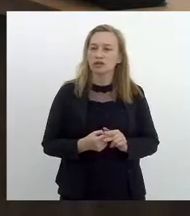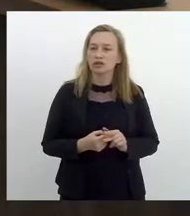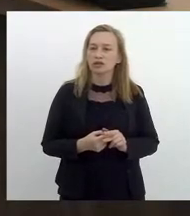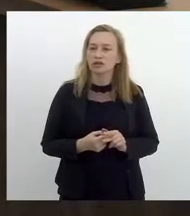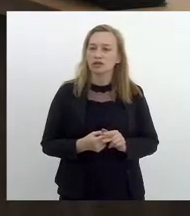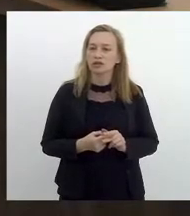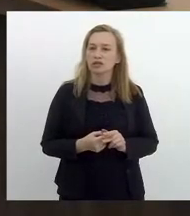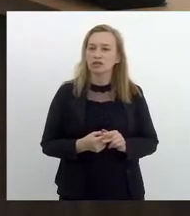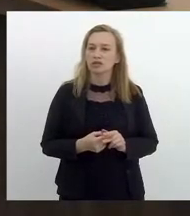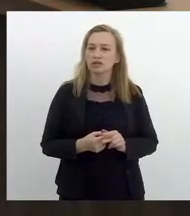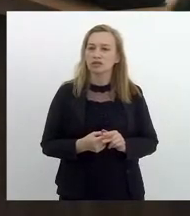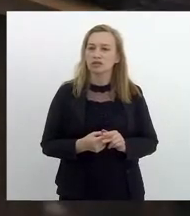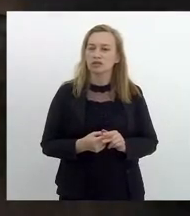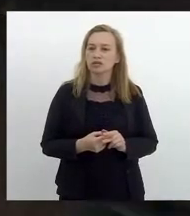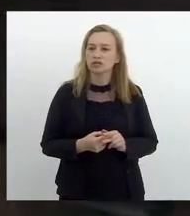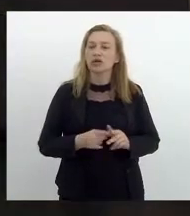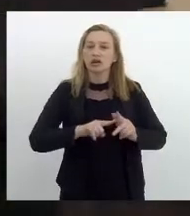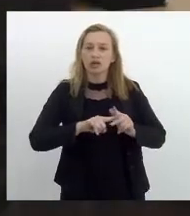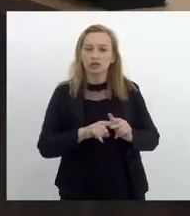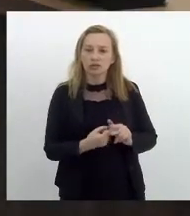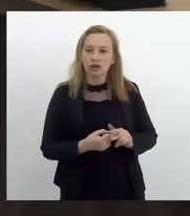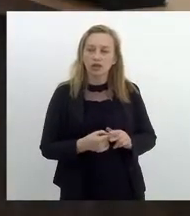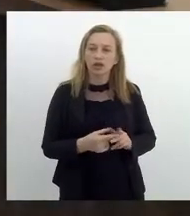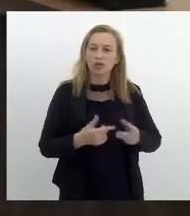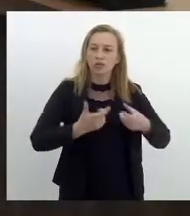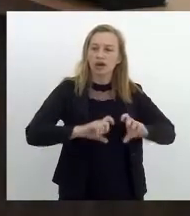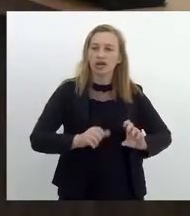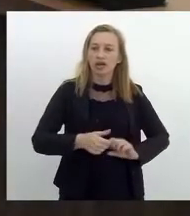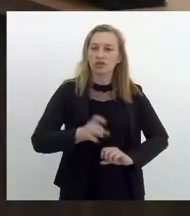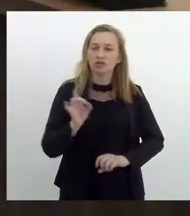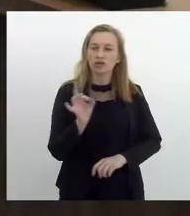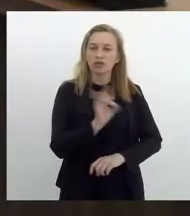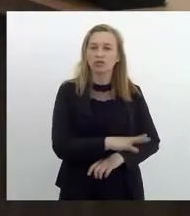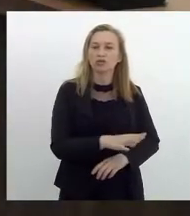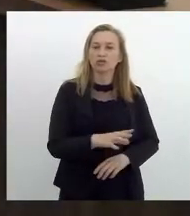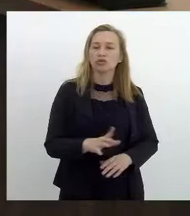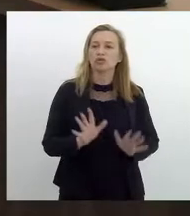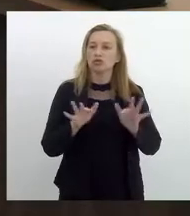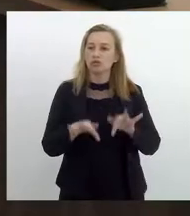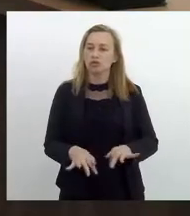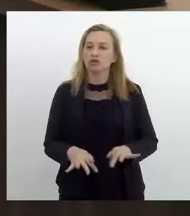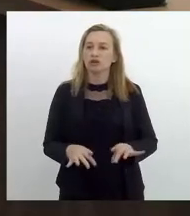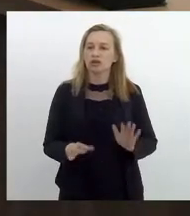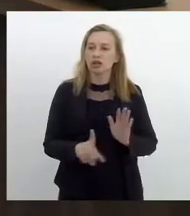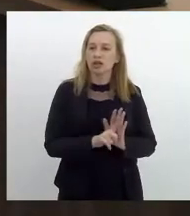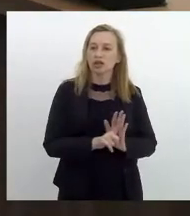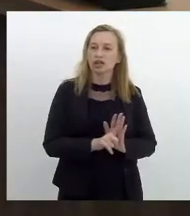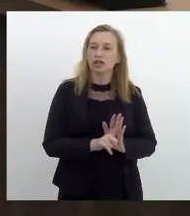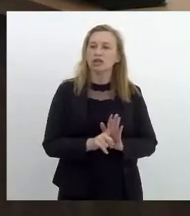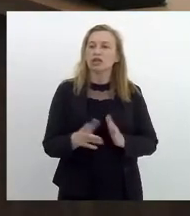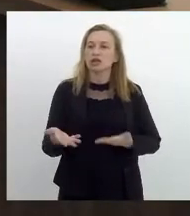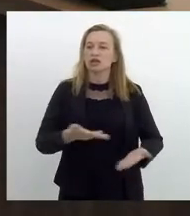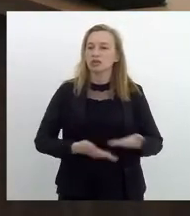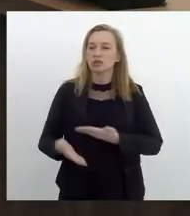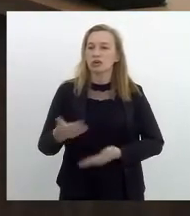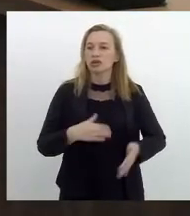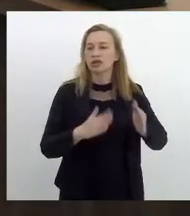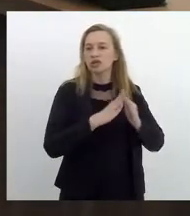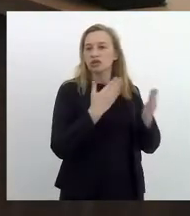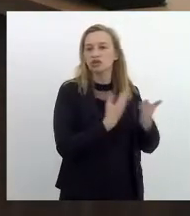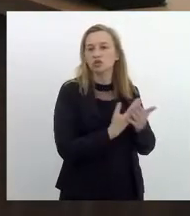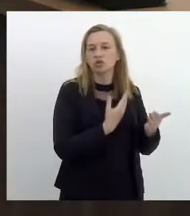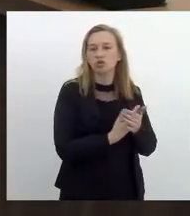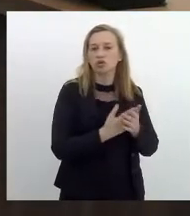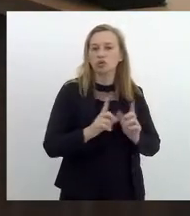é para alterar o parágrafo único para que, para fins desta lei, entende-se escolas compartilhadas o funcionamento de